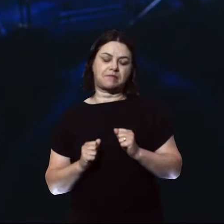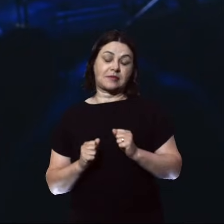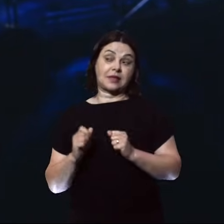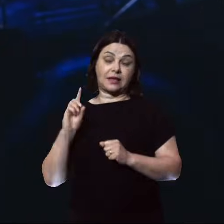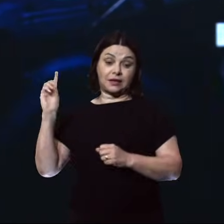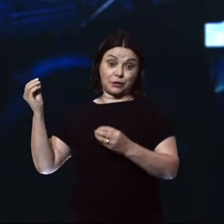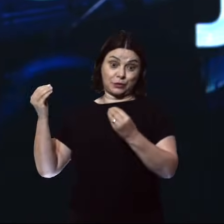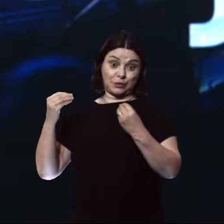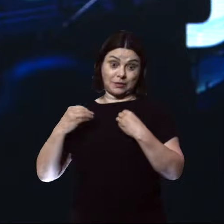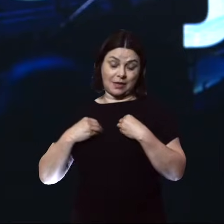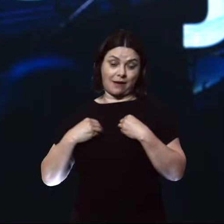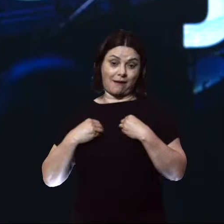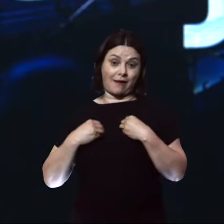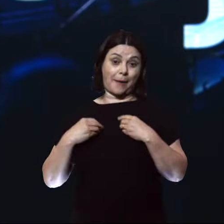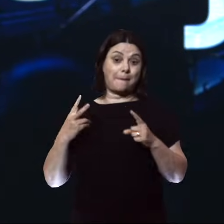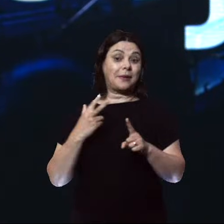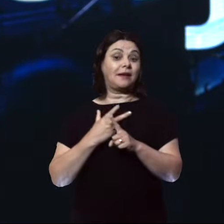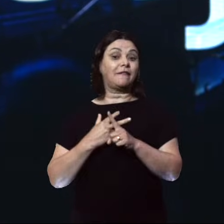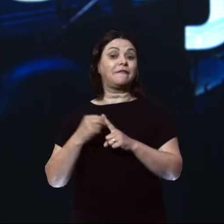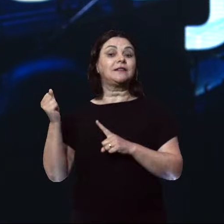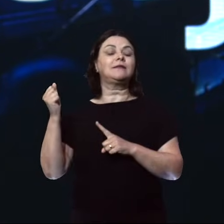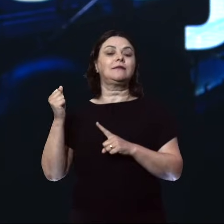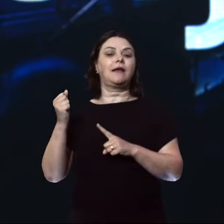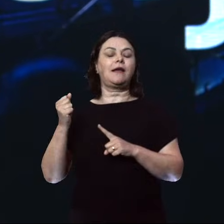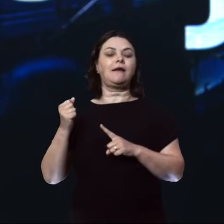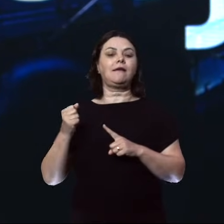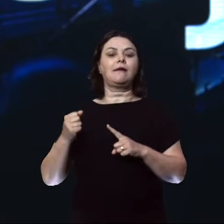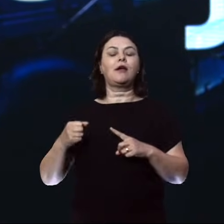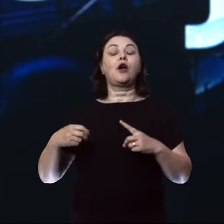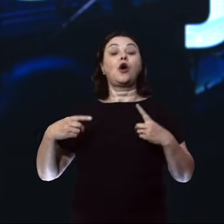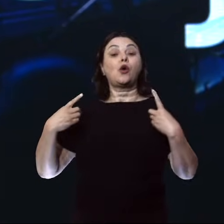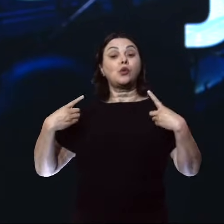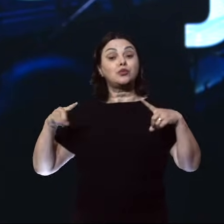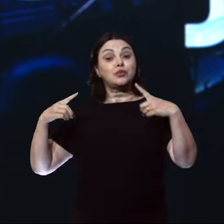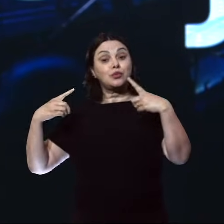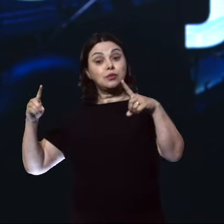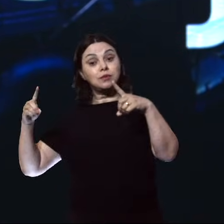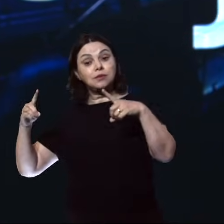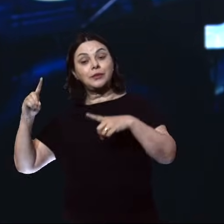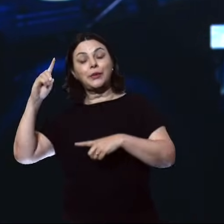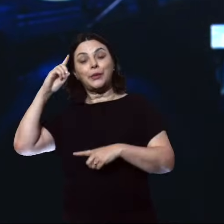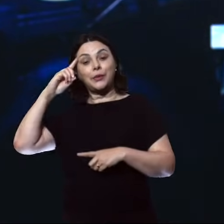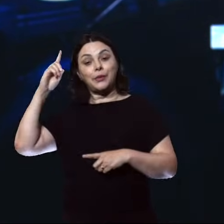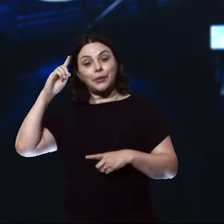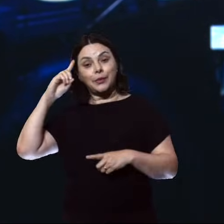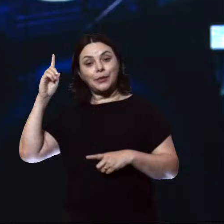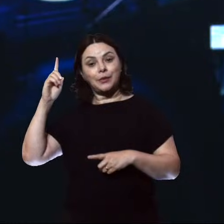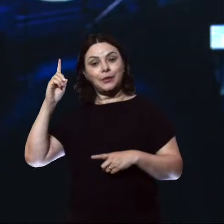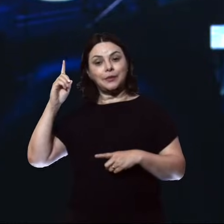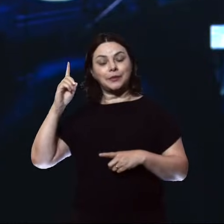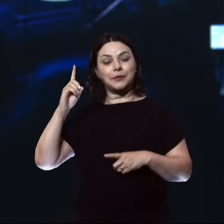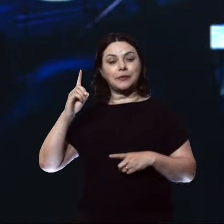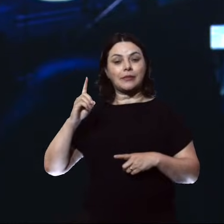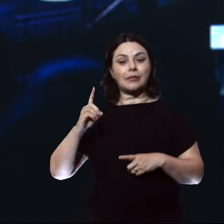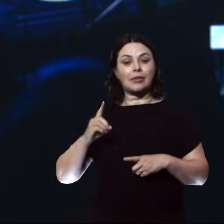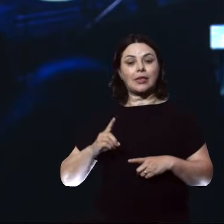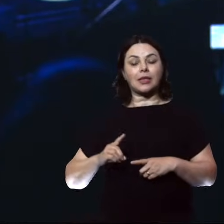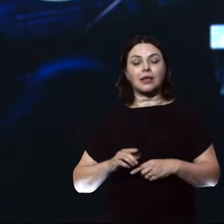com algo que vai além das nossas próprias forças. Eu tenho certeza que tem situações na vida de alguns de nós aqui que,